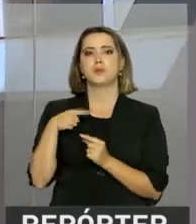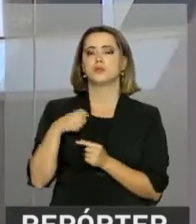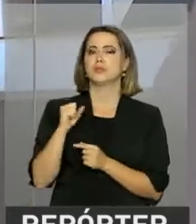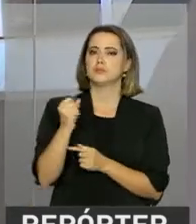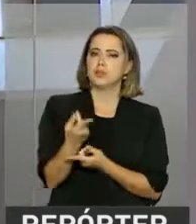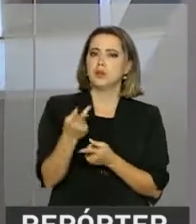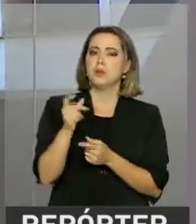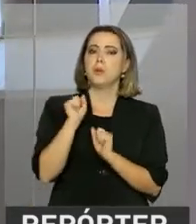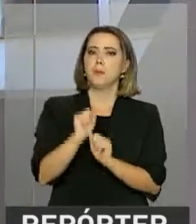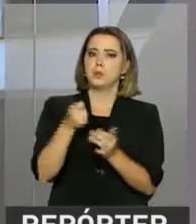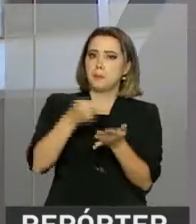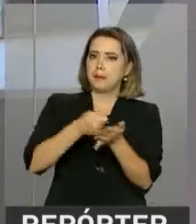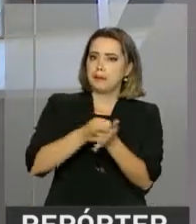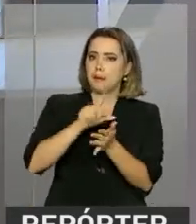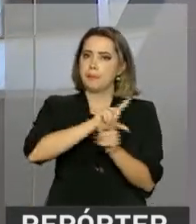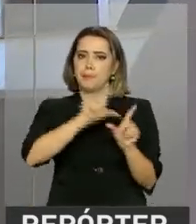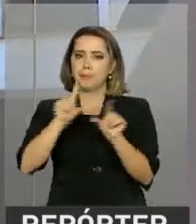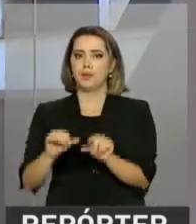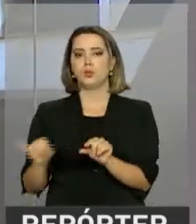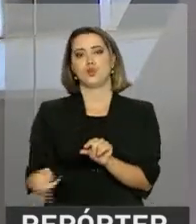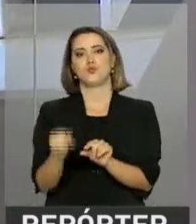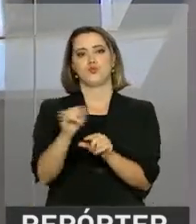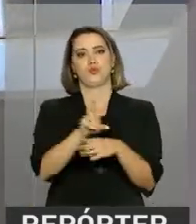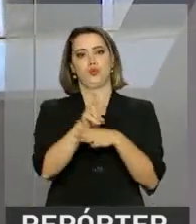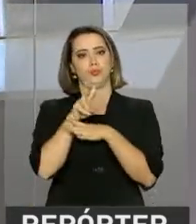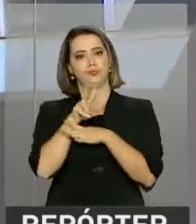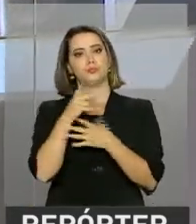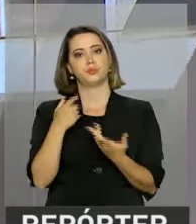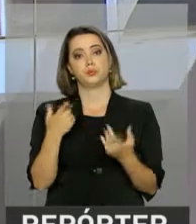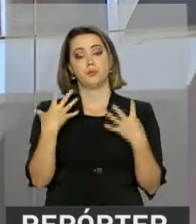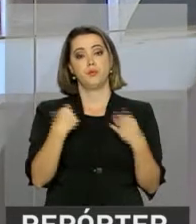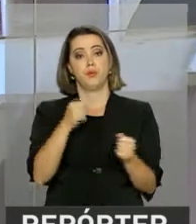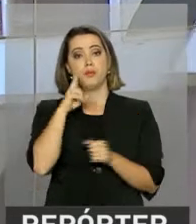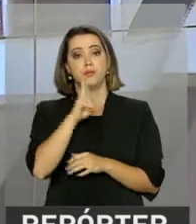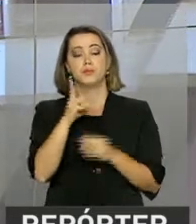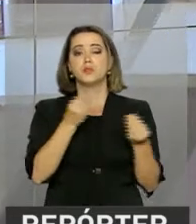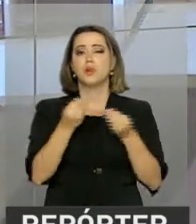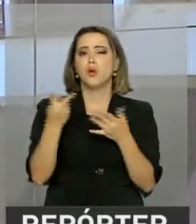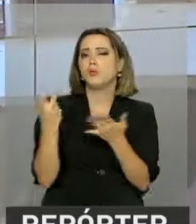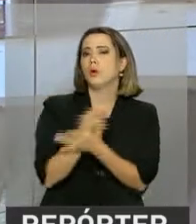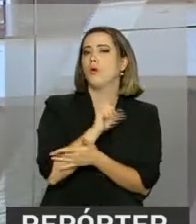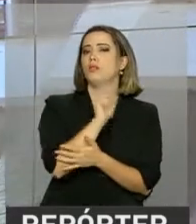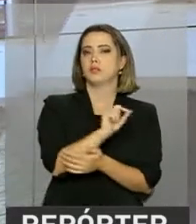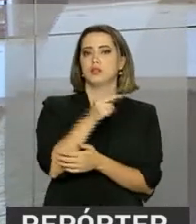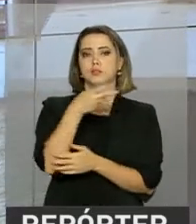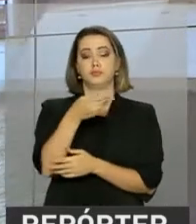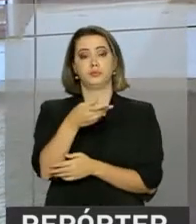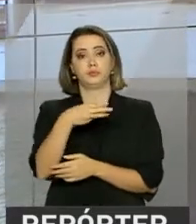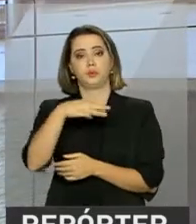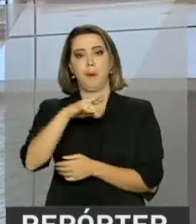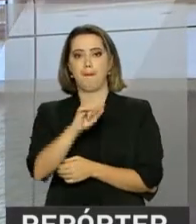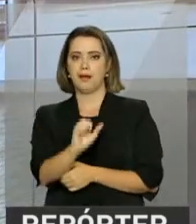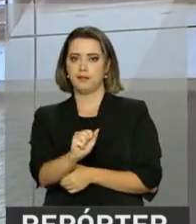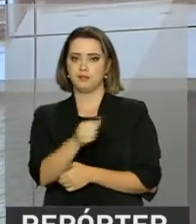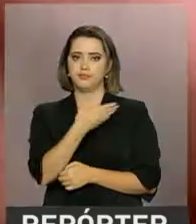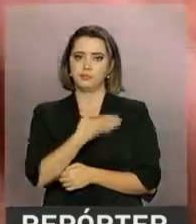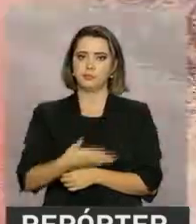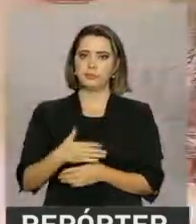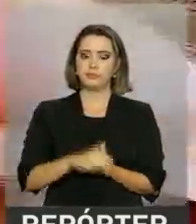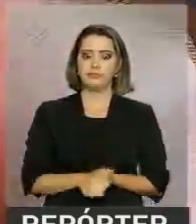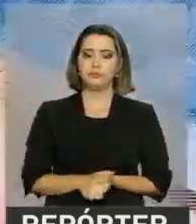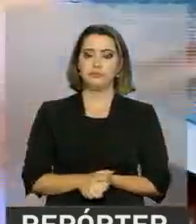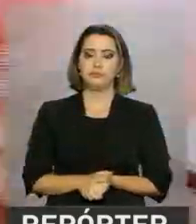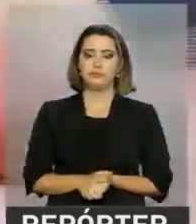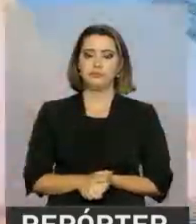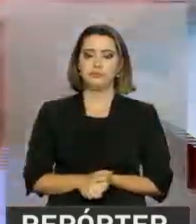passem a pagar menos pelos empréstimos vamos ver como é que isso vai funcionar a reportagem de maracanaú ter